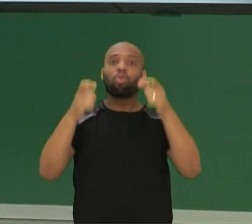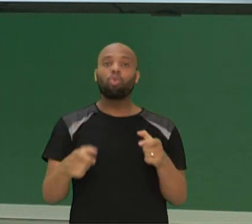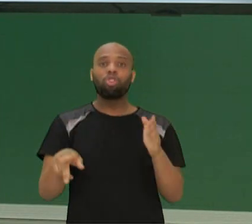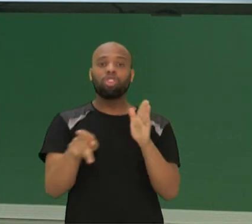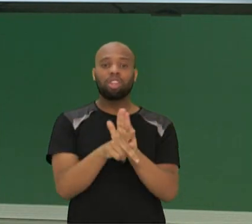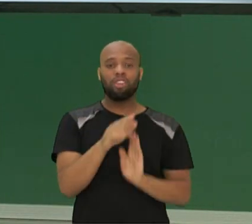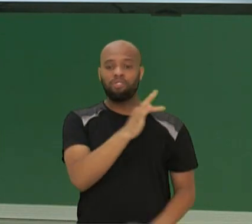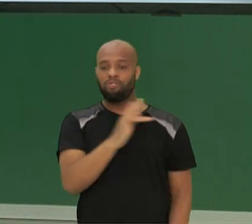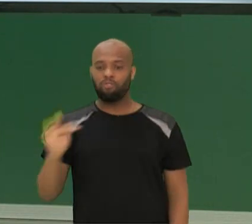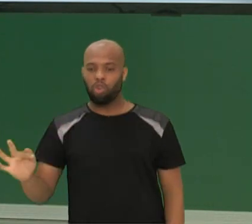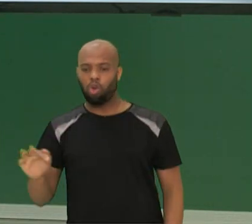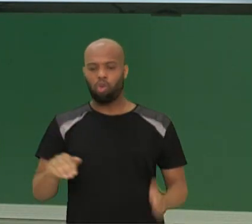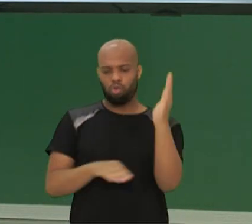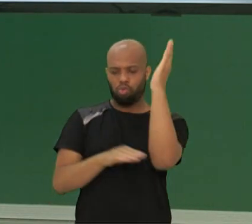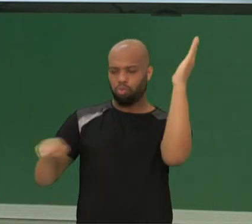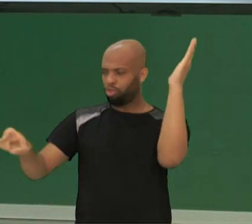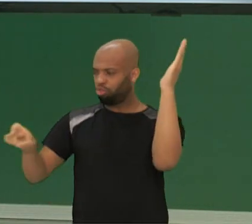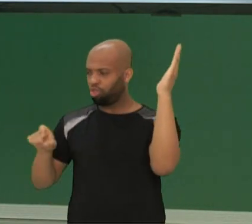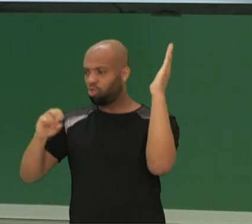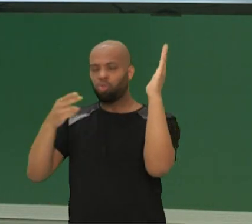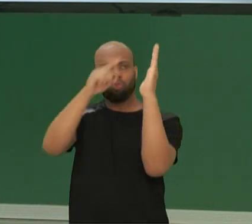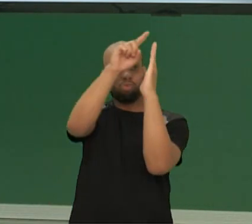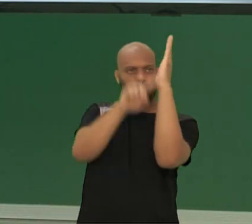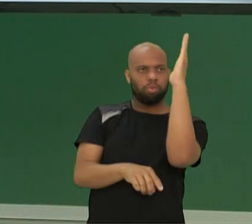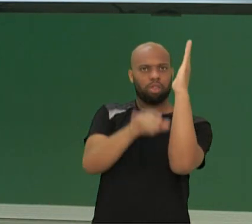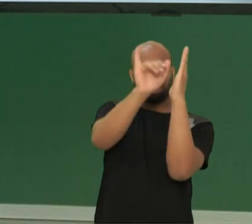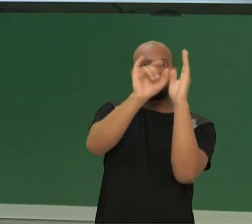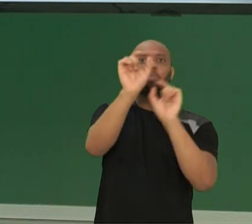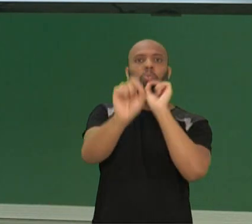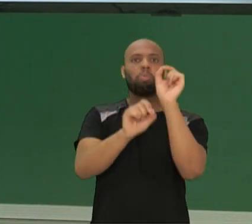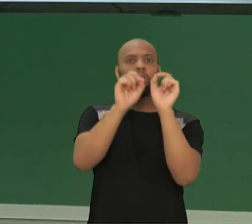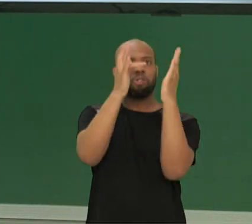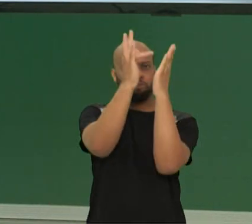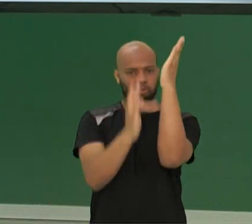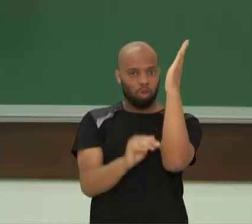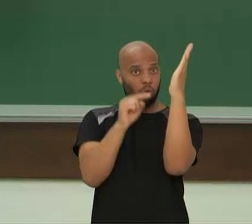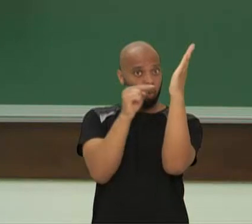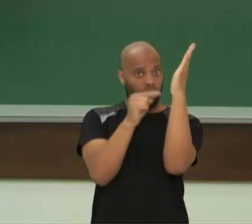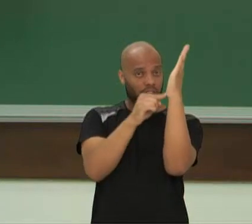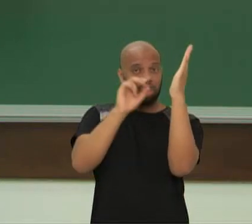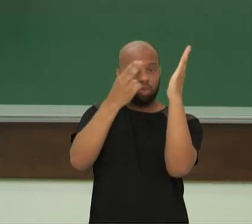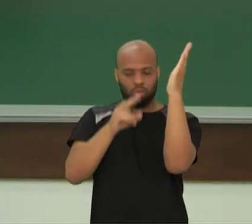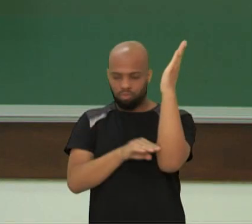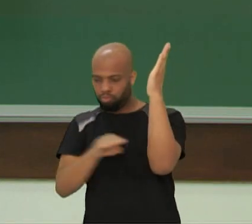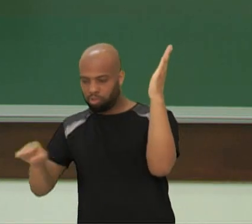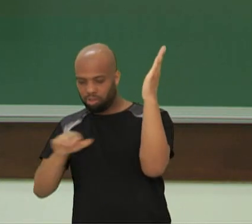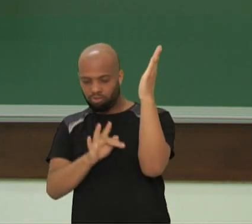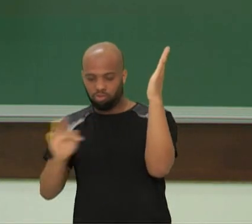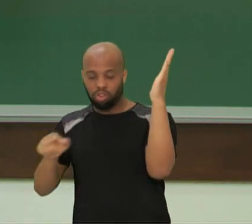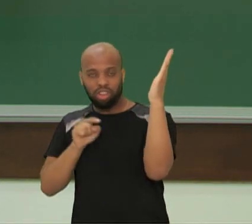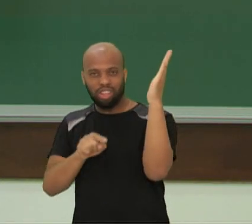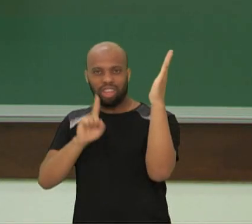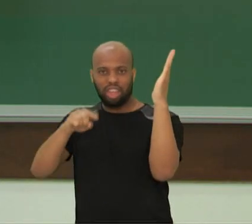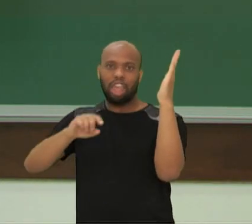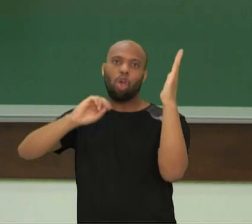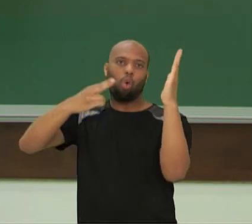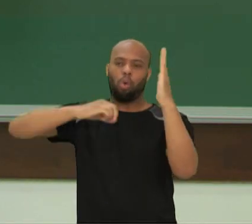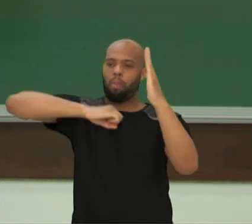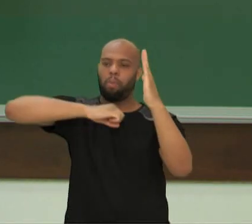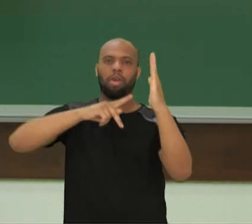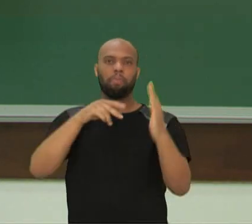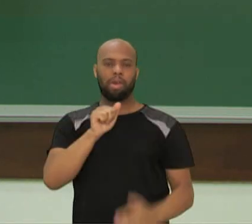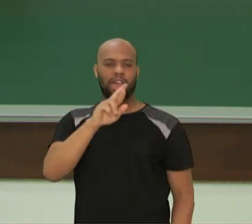os focos, se é sobre eixo X, se é sobre eixo Y, se é na paralela do eixo X, se é na paralela do